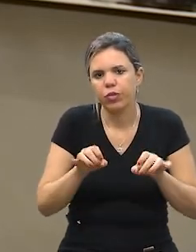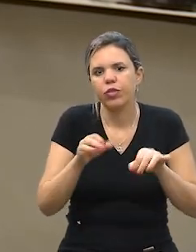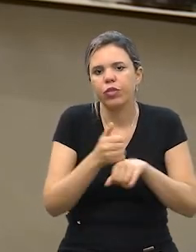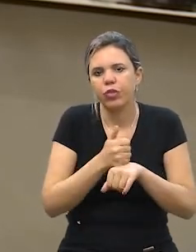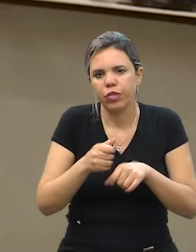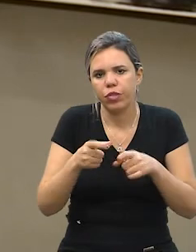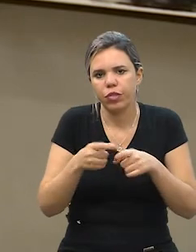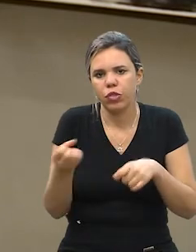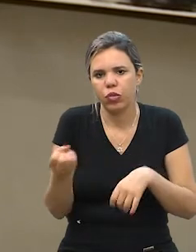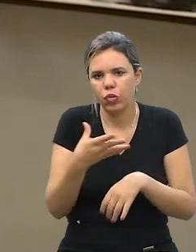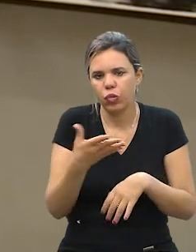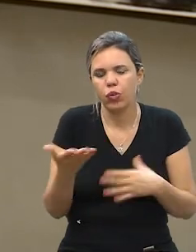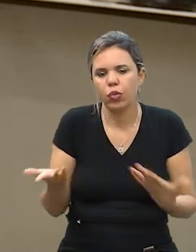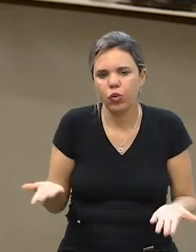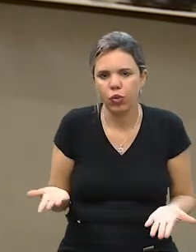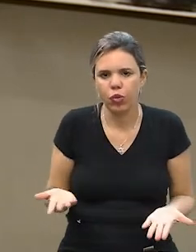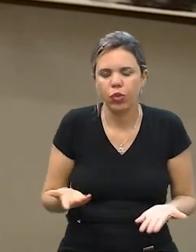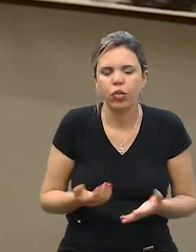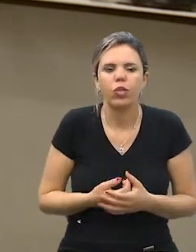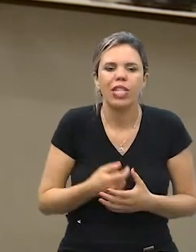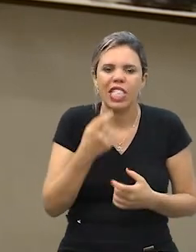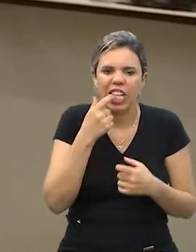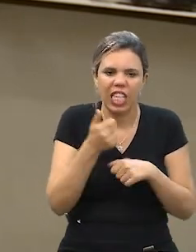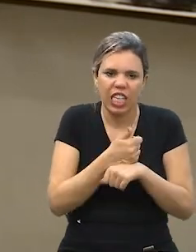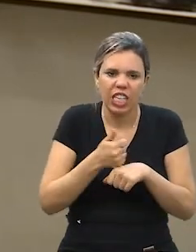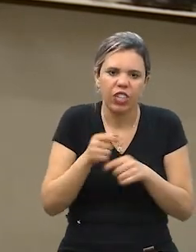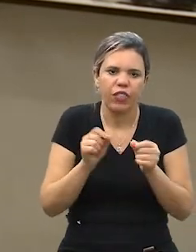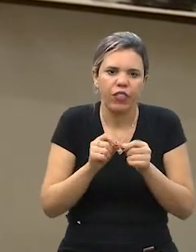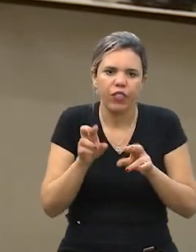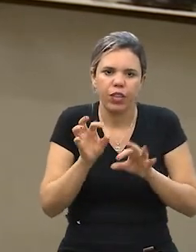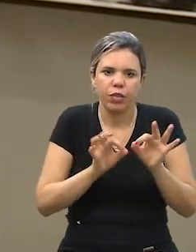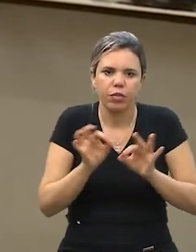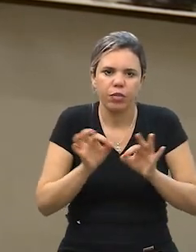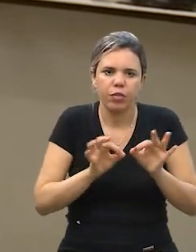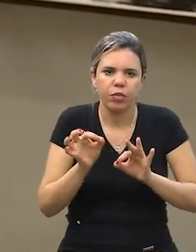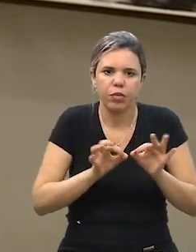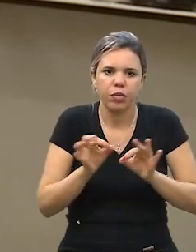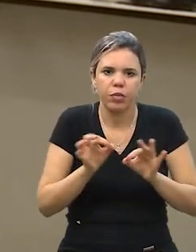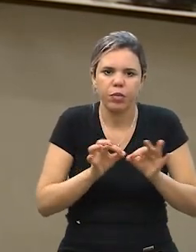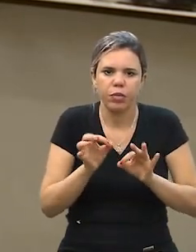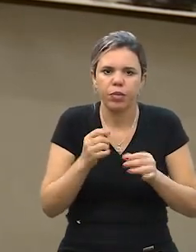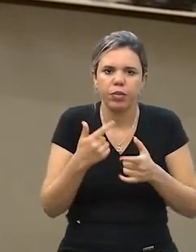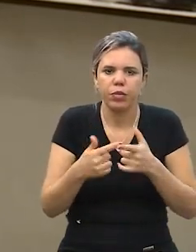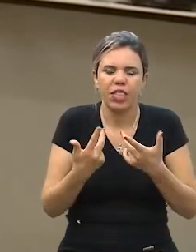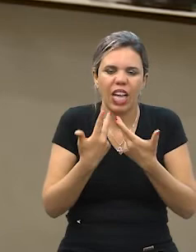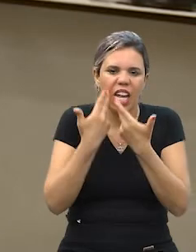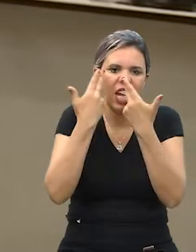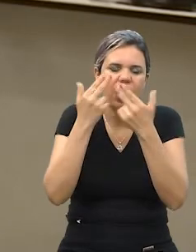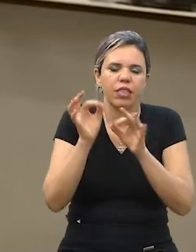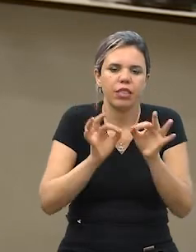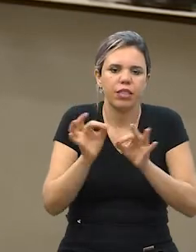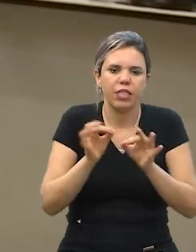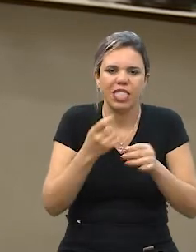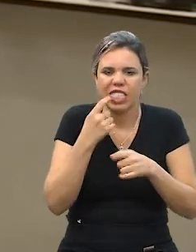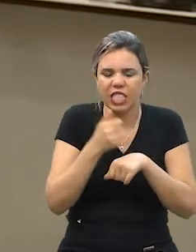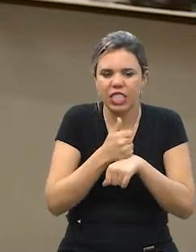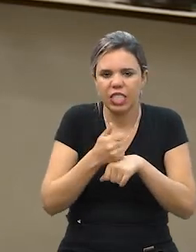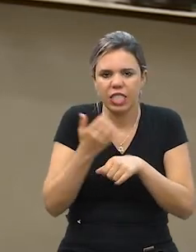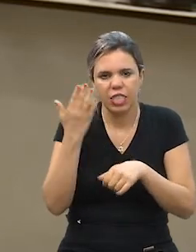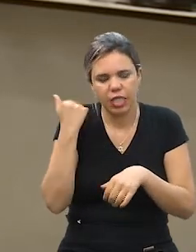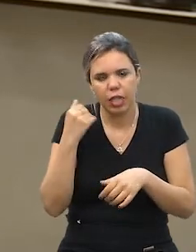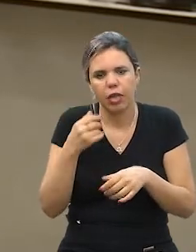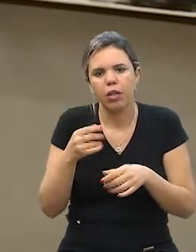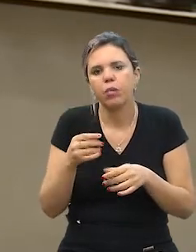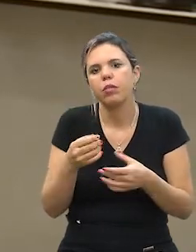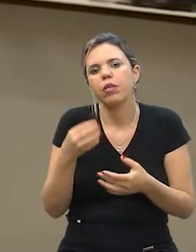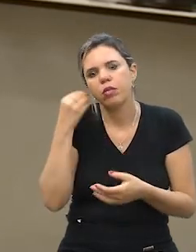é uma especialidade nova na odontologia que visa fazer o planejamento dos casos cirúrgicos, onde o dentista especialista